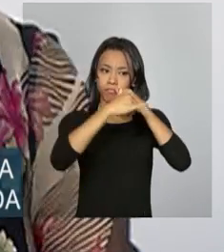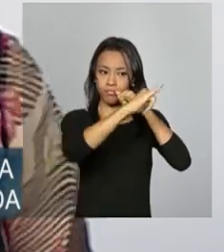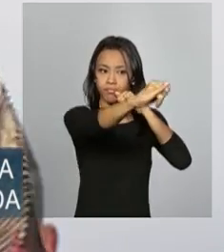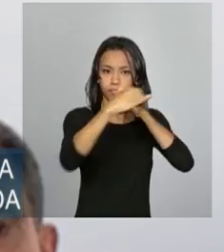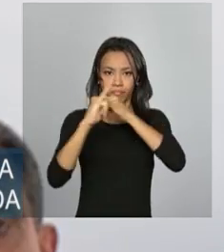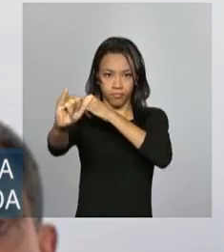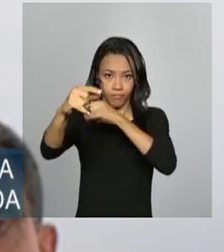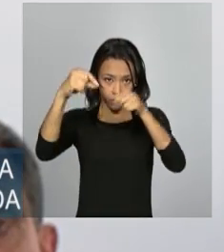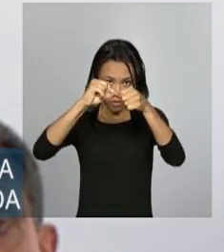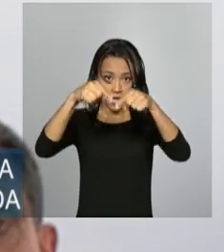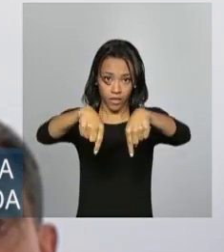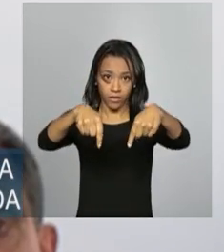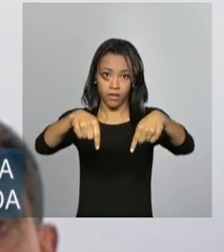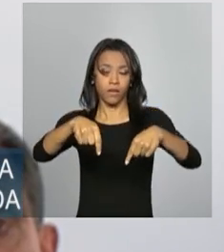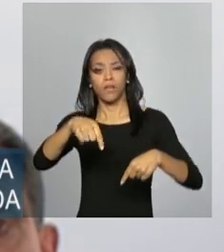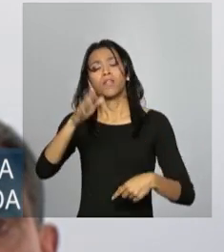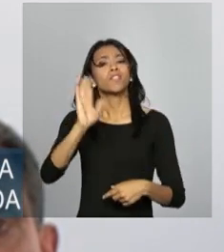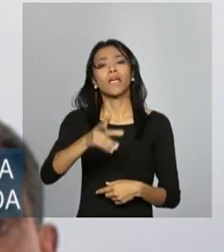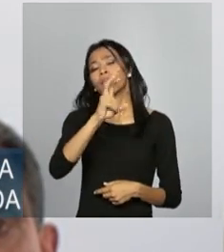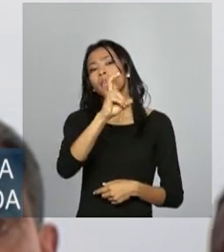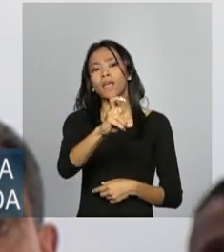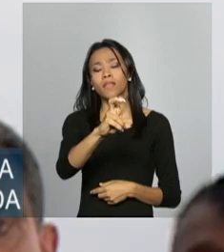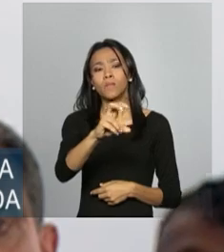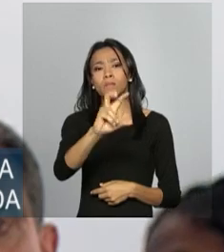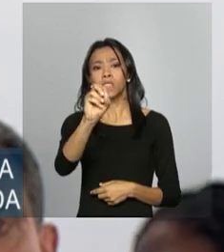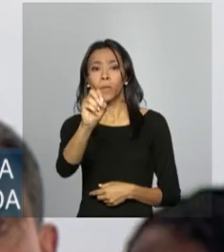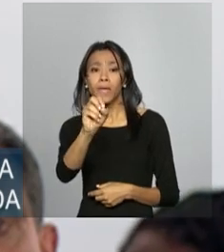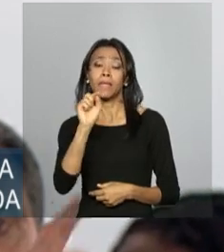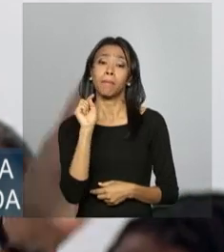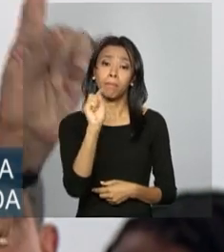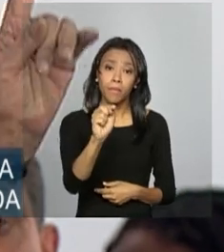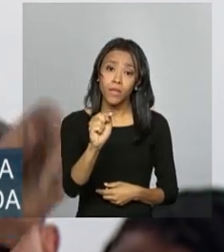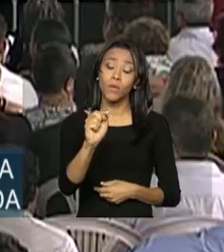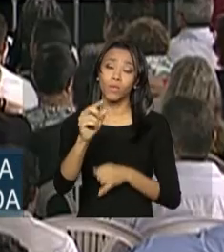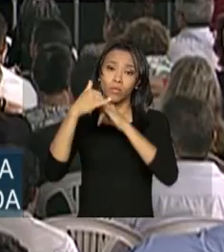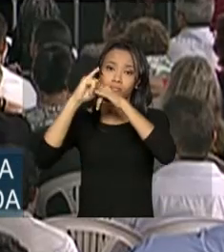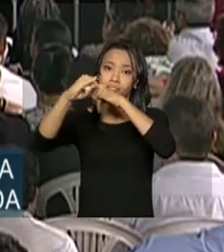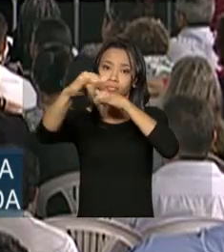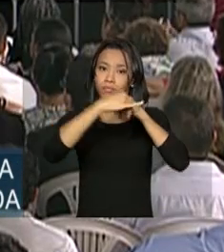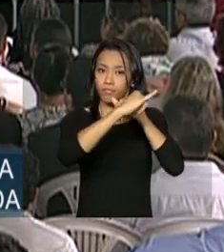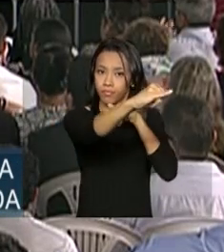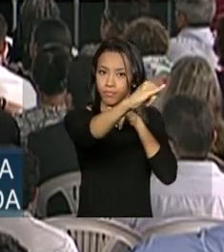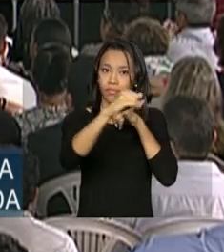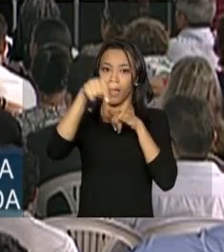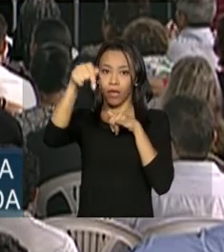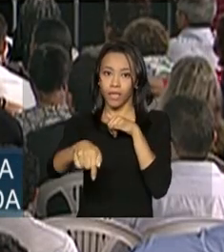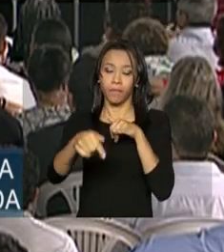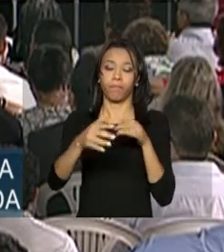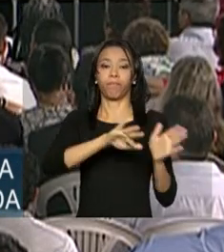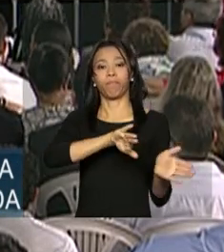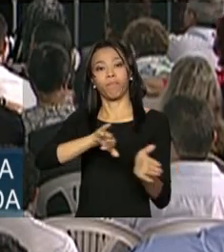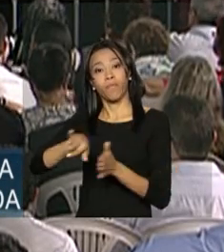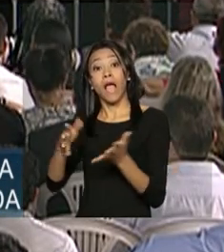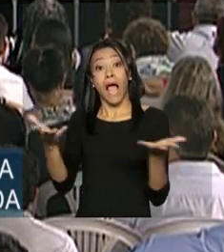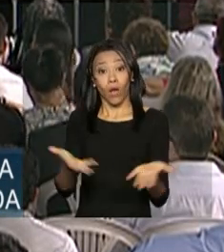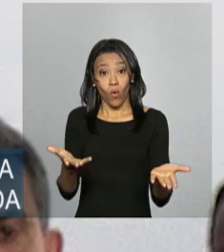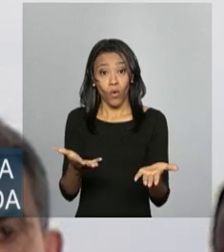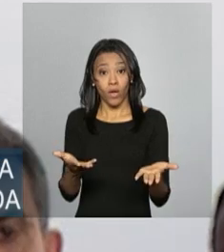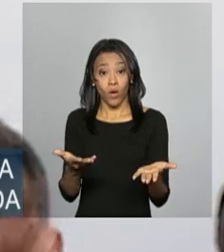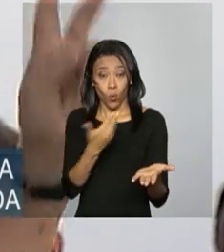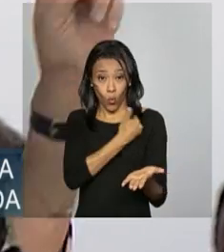Bahia nós fizemos 550 mil ligações de luz. Agora, o governo antes do